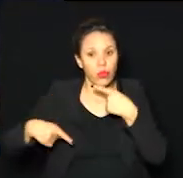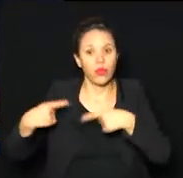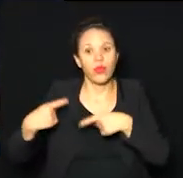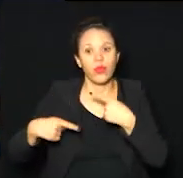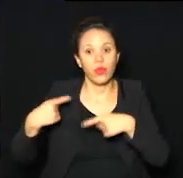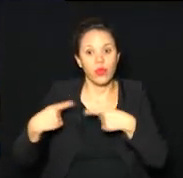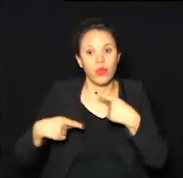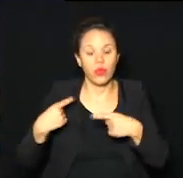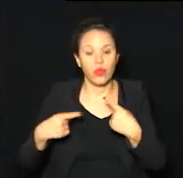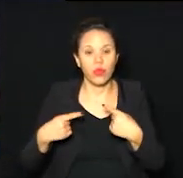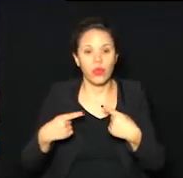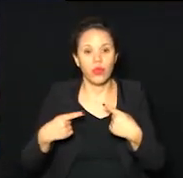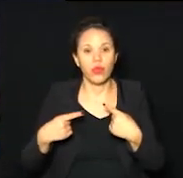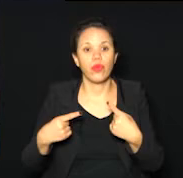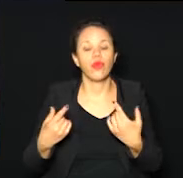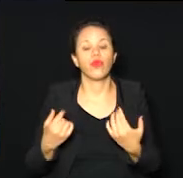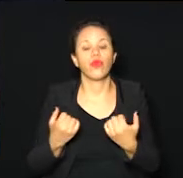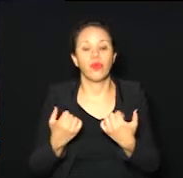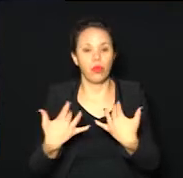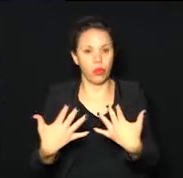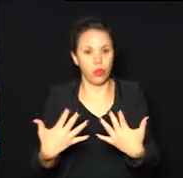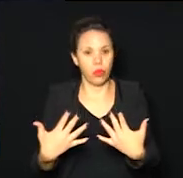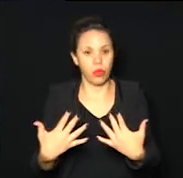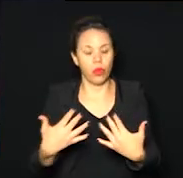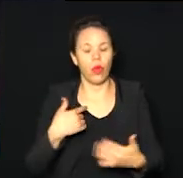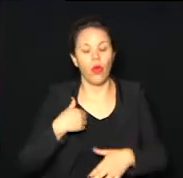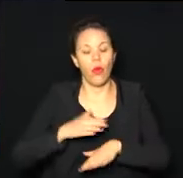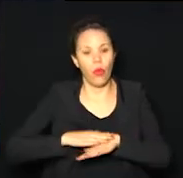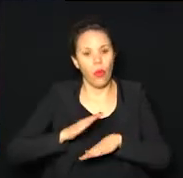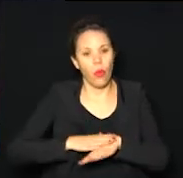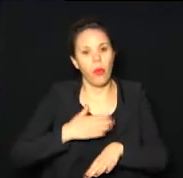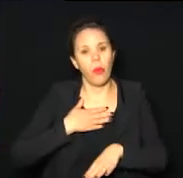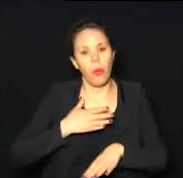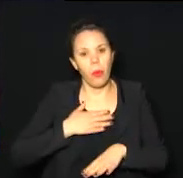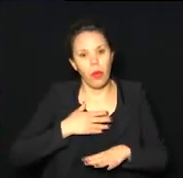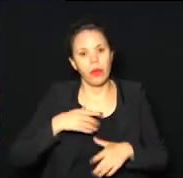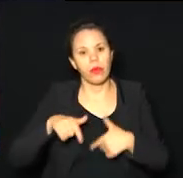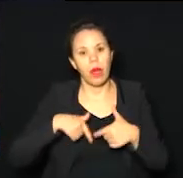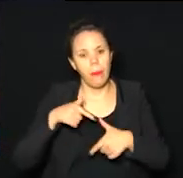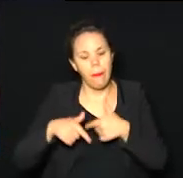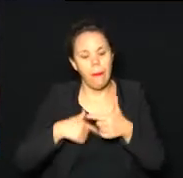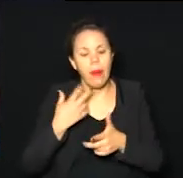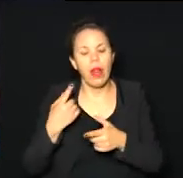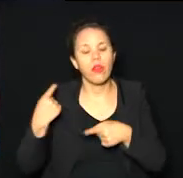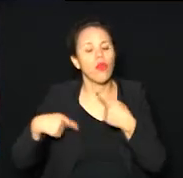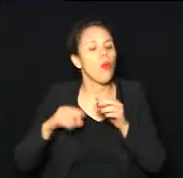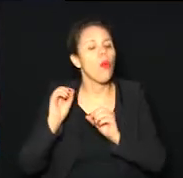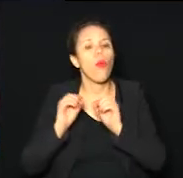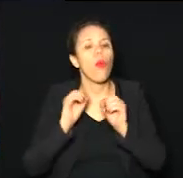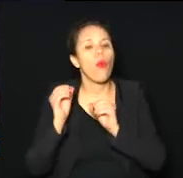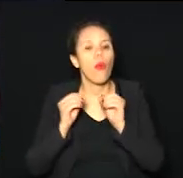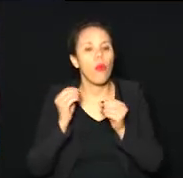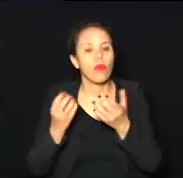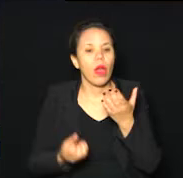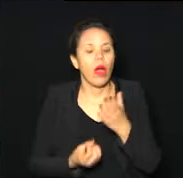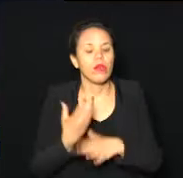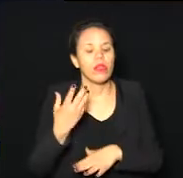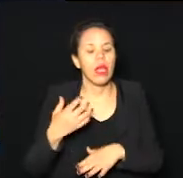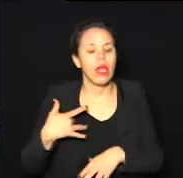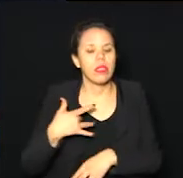foi convocado, que eu convoquei pelo meu mandato, para discutir a situação da saúde,